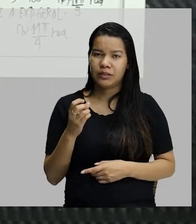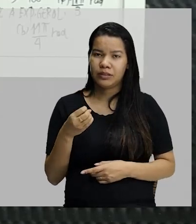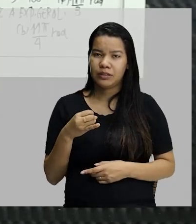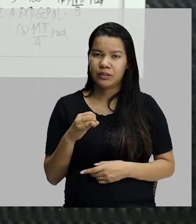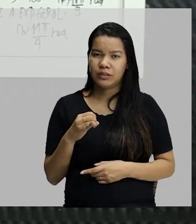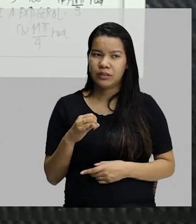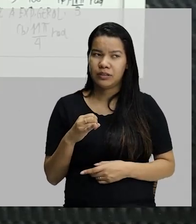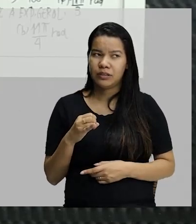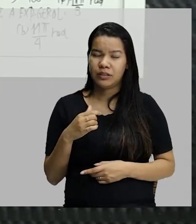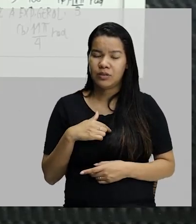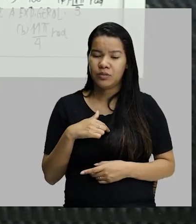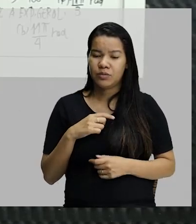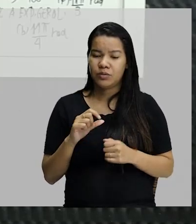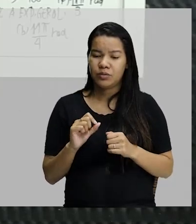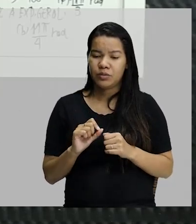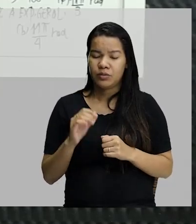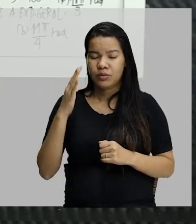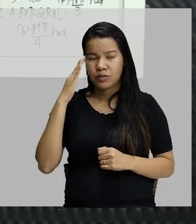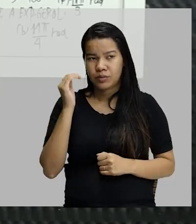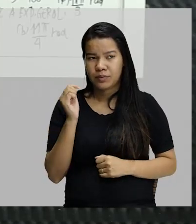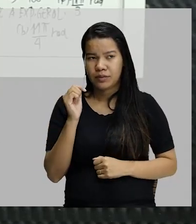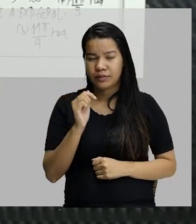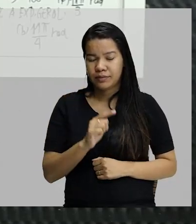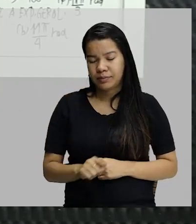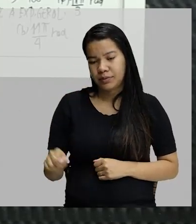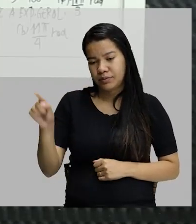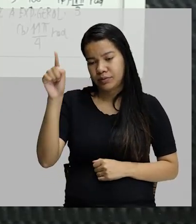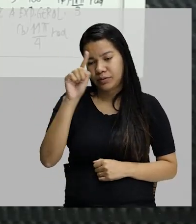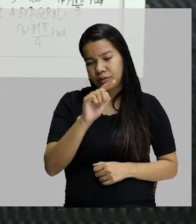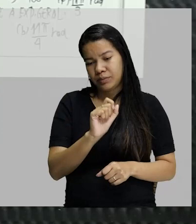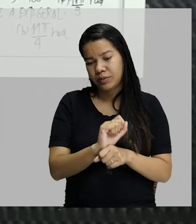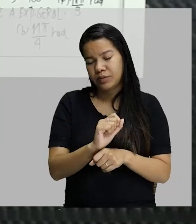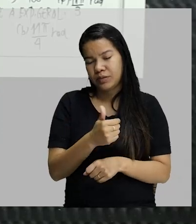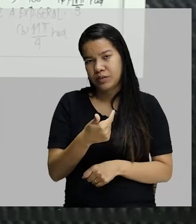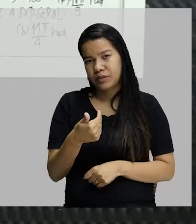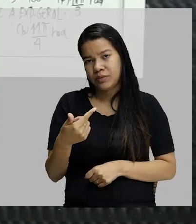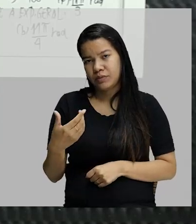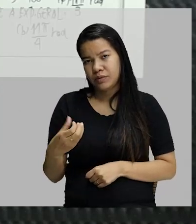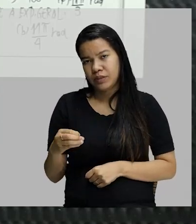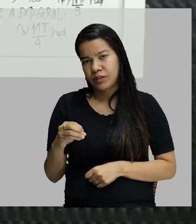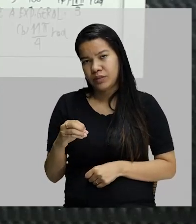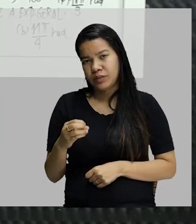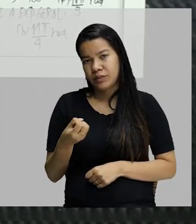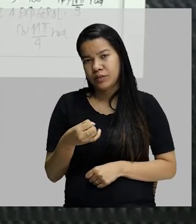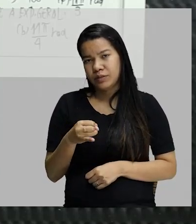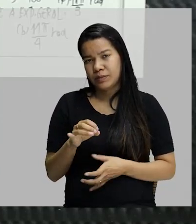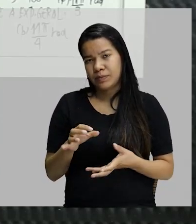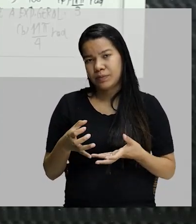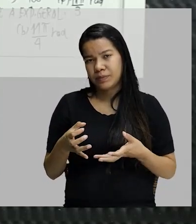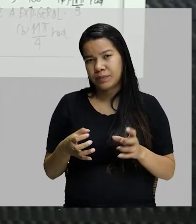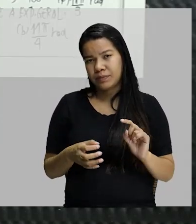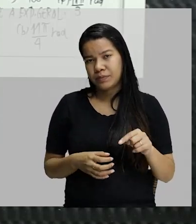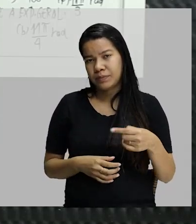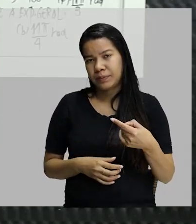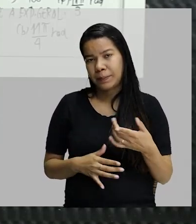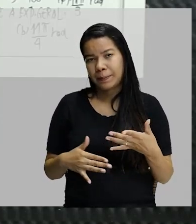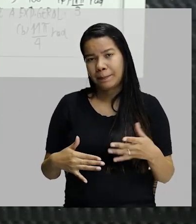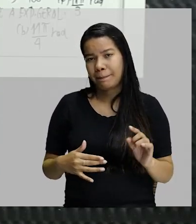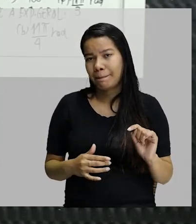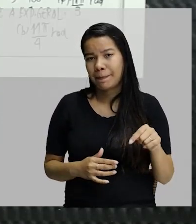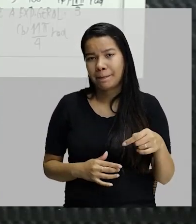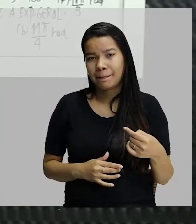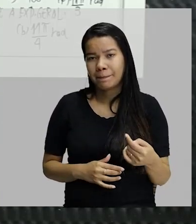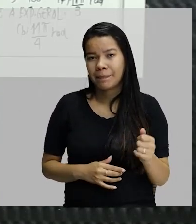cara que deu uma volta e parou no 120. Tá? Se eu quero saber quero saber qual um outro arco